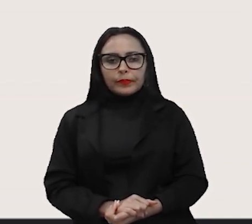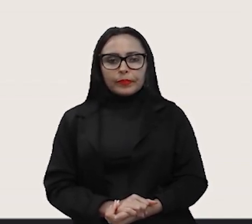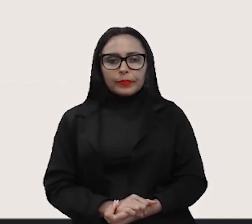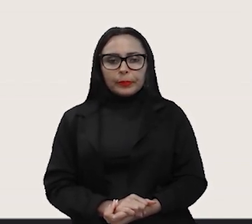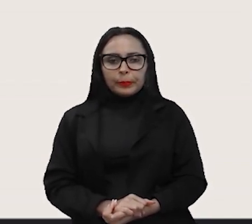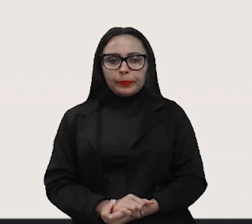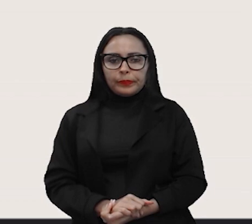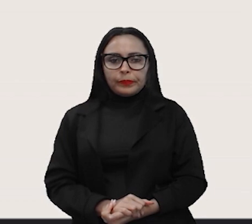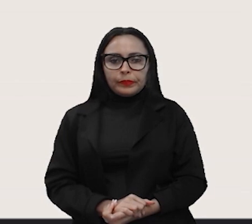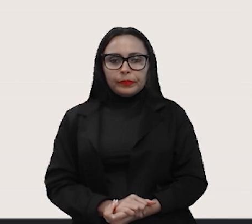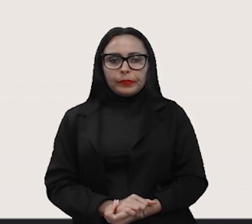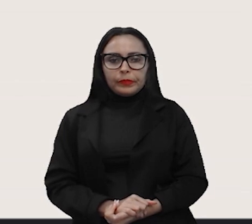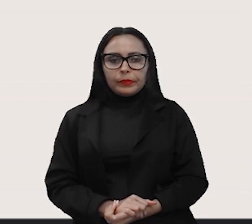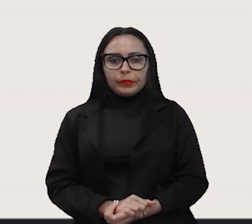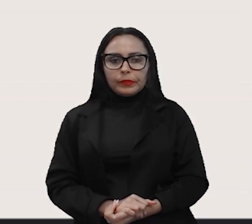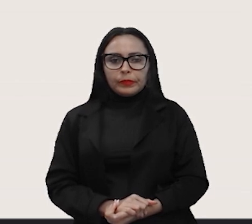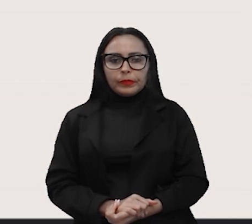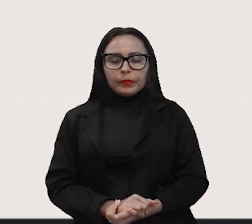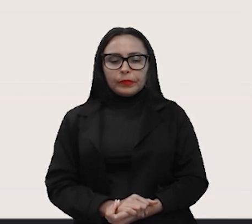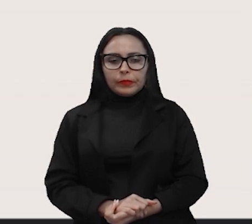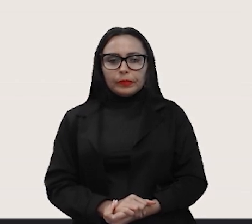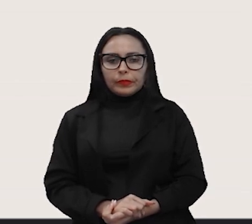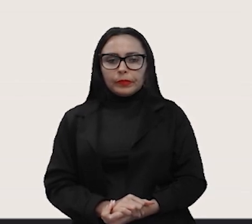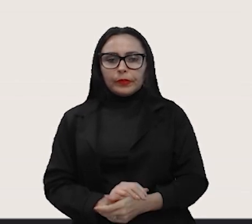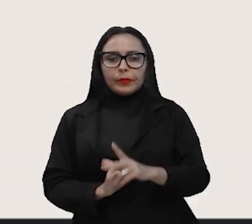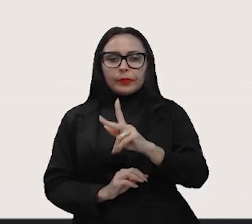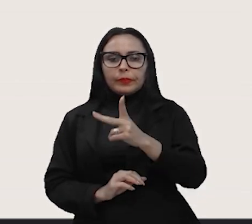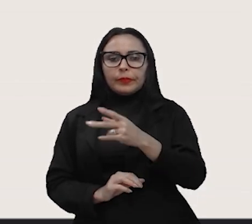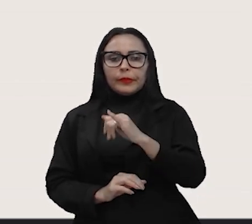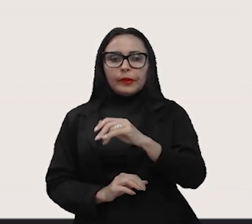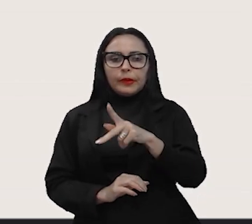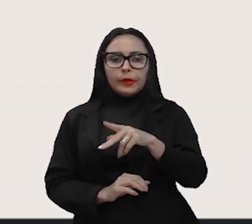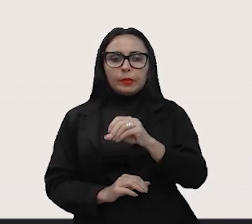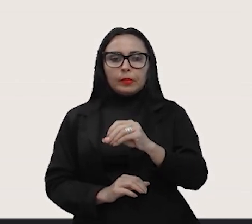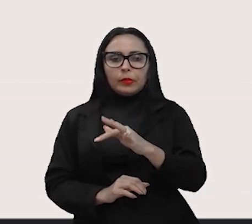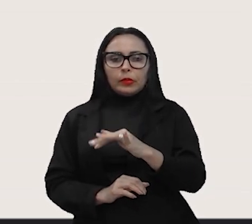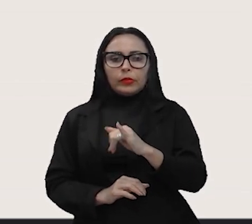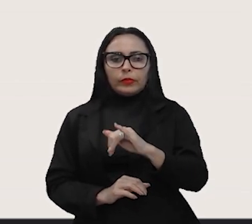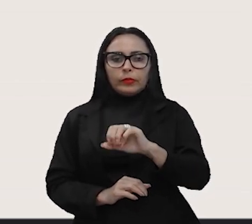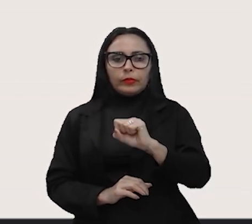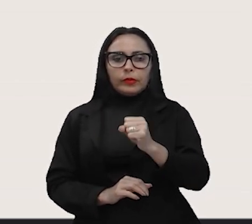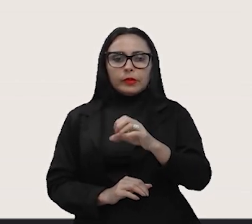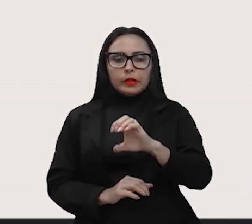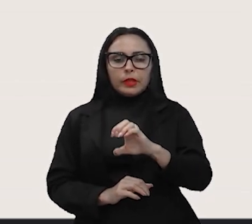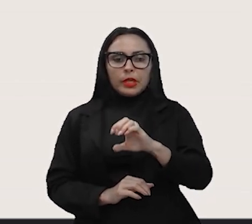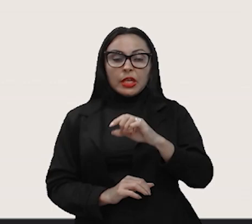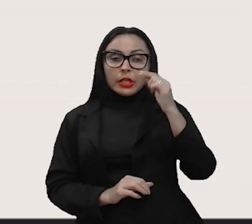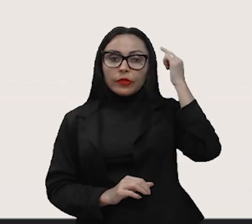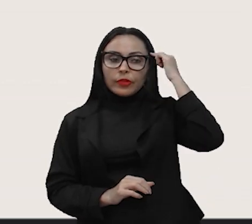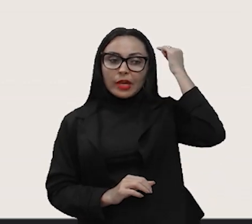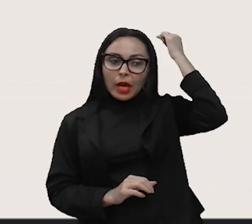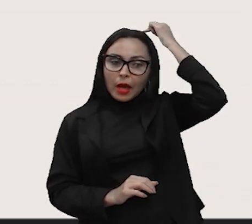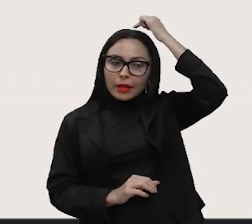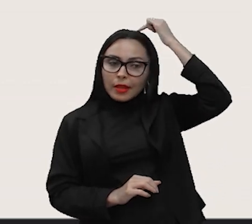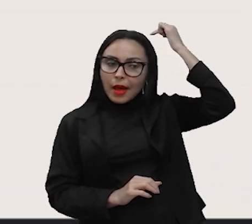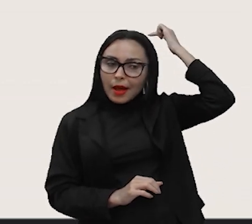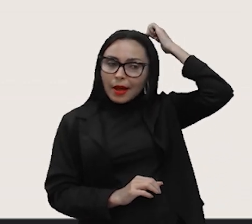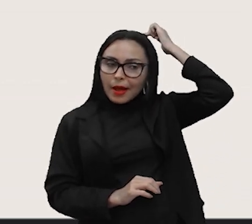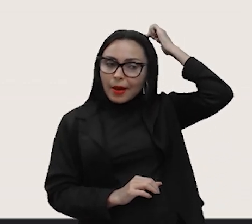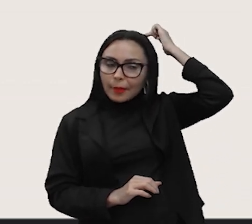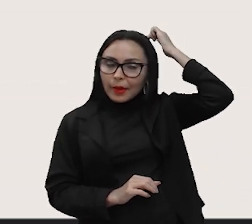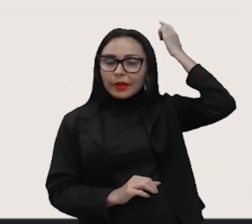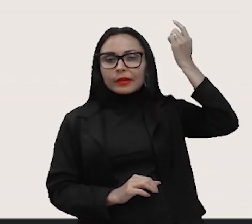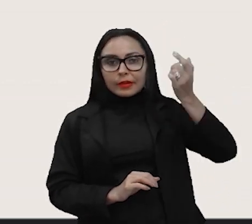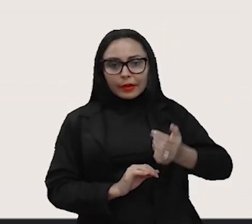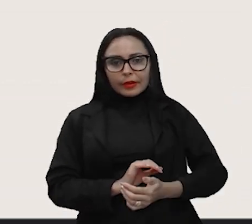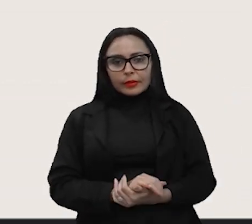da glândula hipófise, que é a glândula que fica na cabeça. É uma glândulazinha que fica na